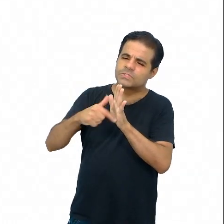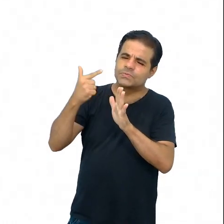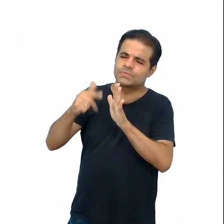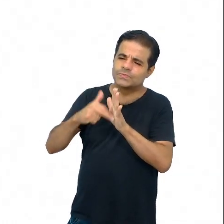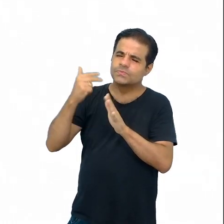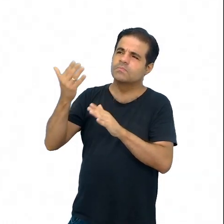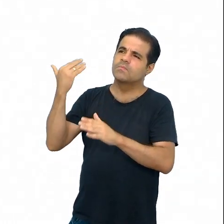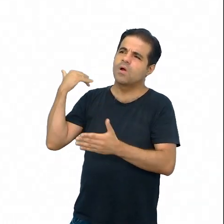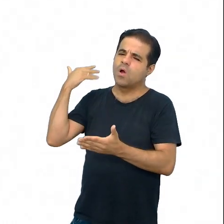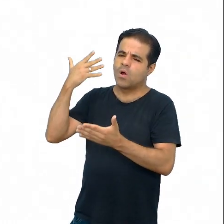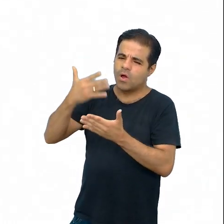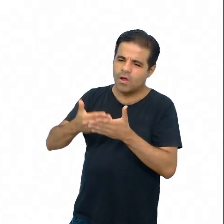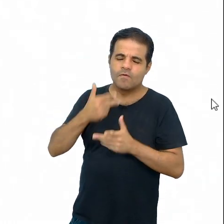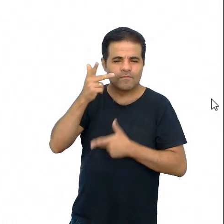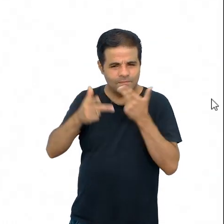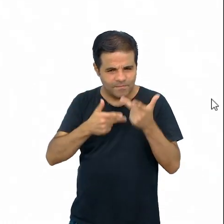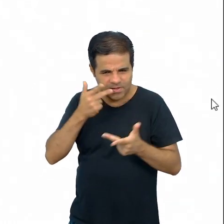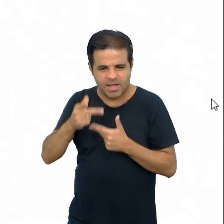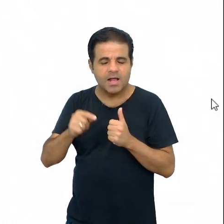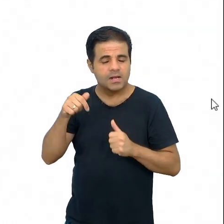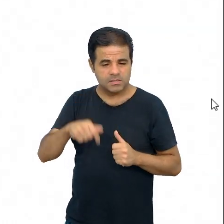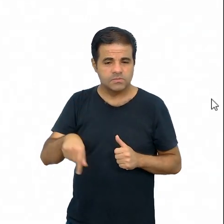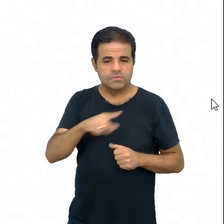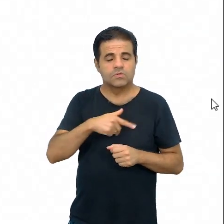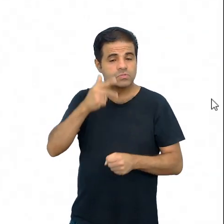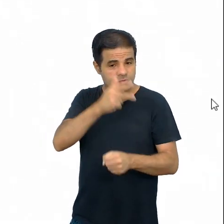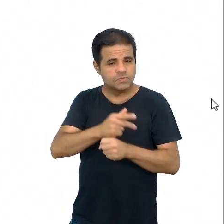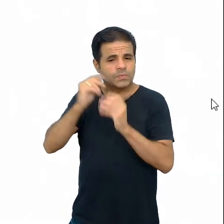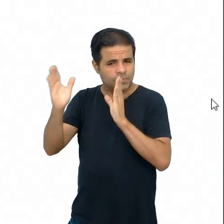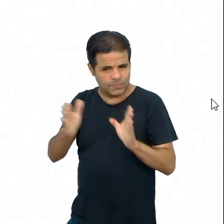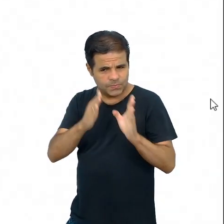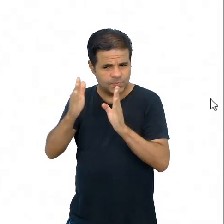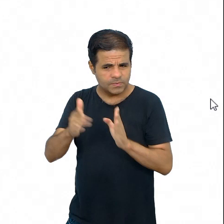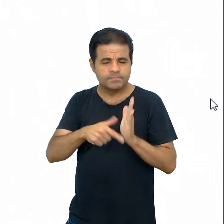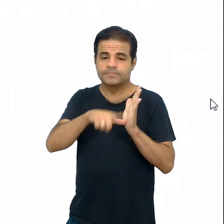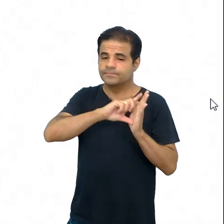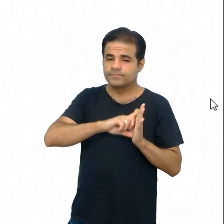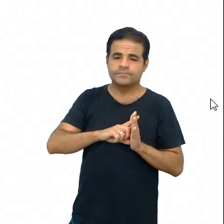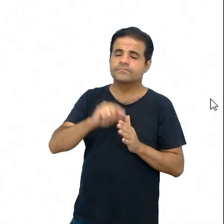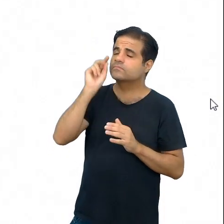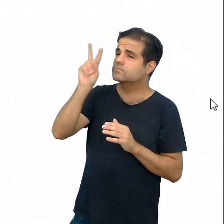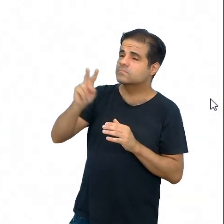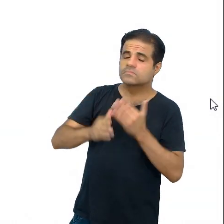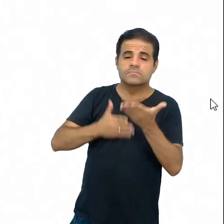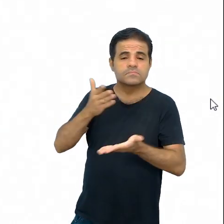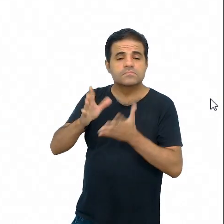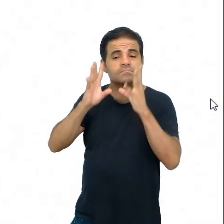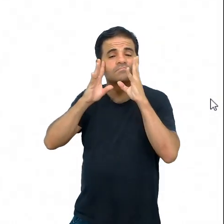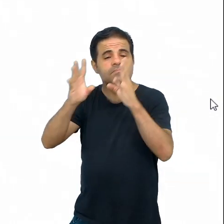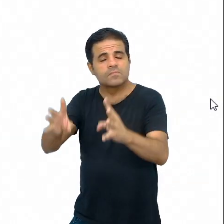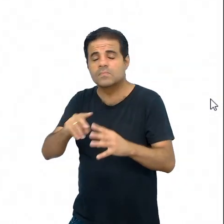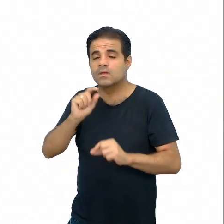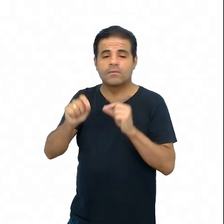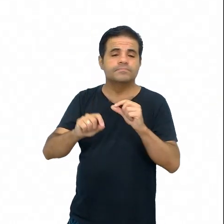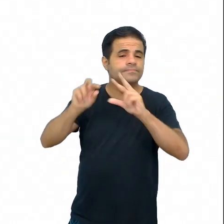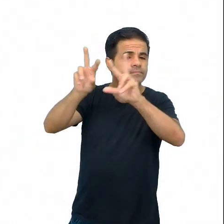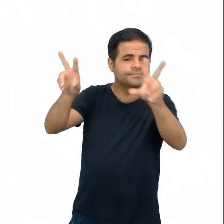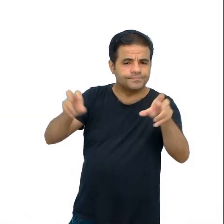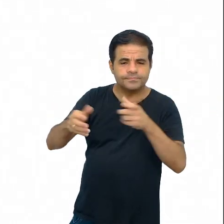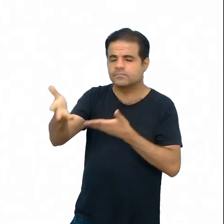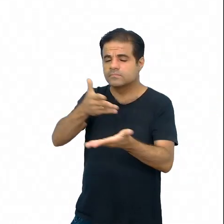primeiras falas aqui nos nossos vídeos anteriores, onde nós tratamos, né, de